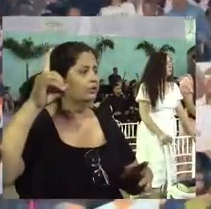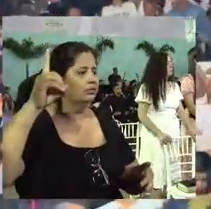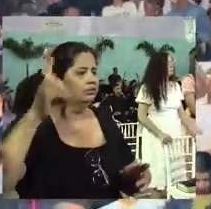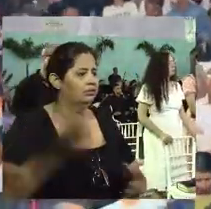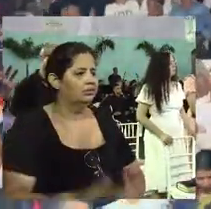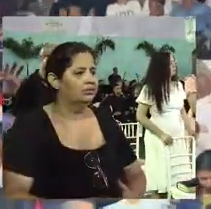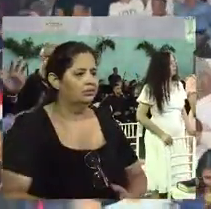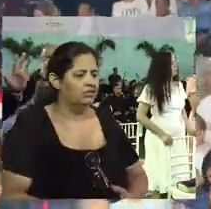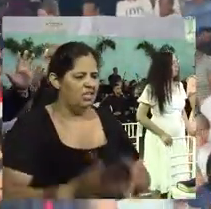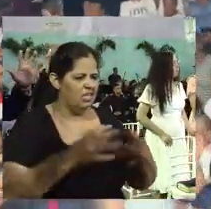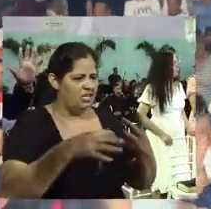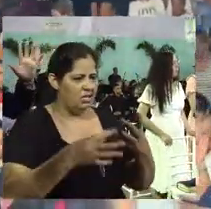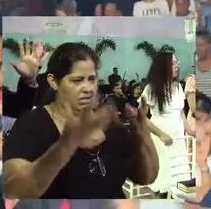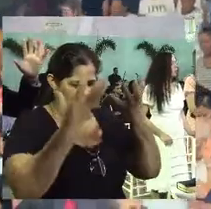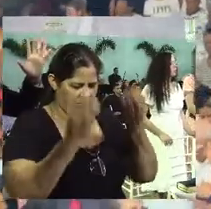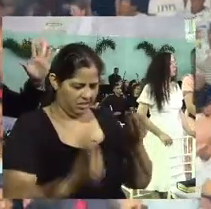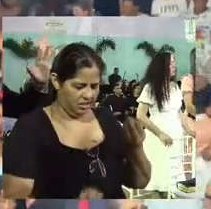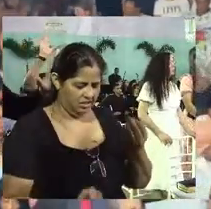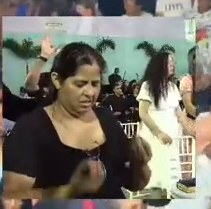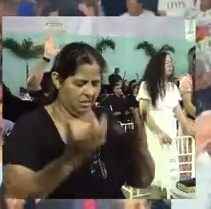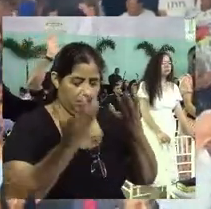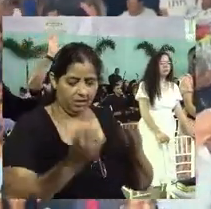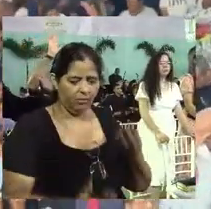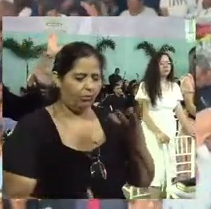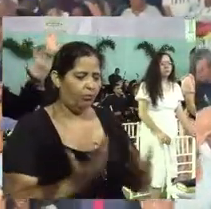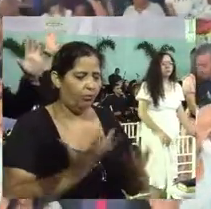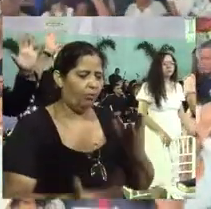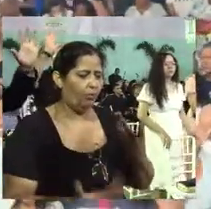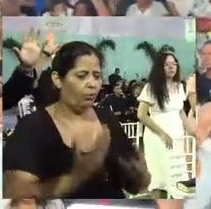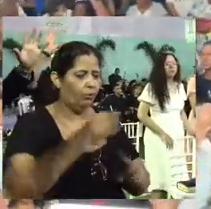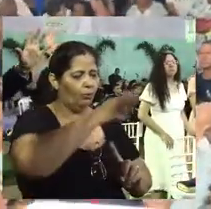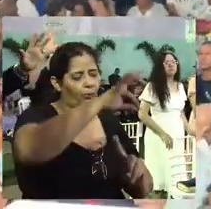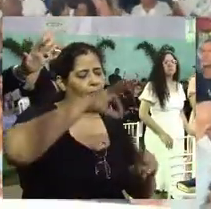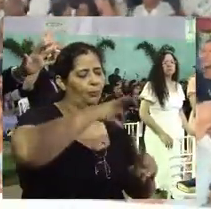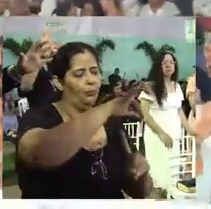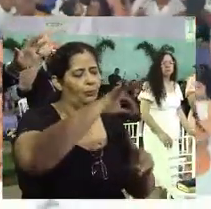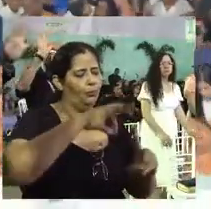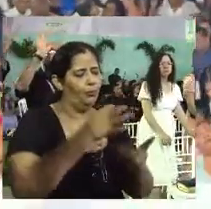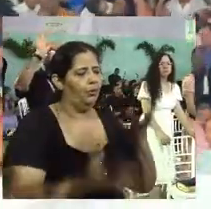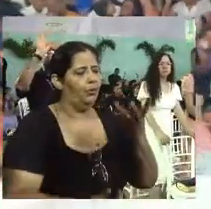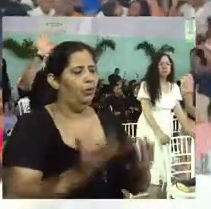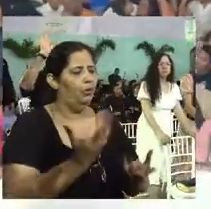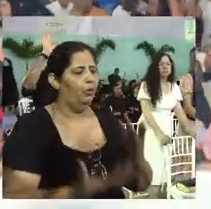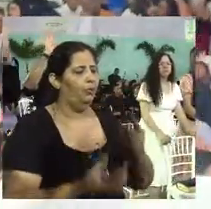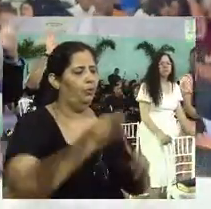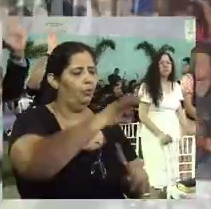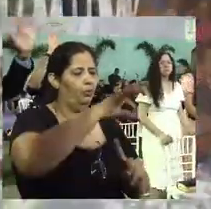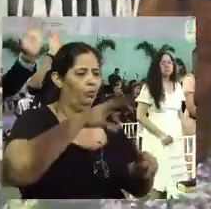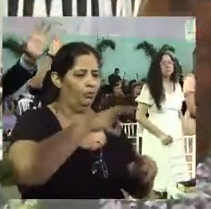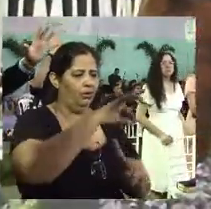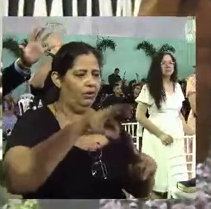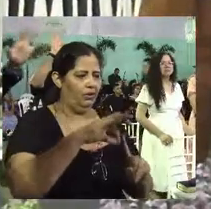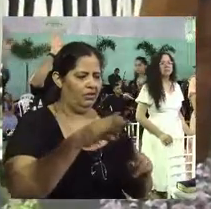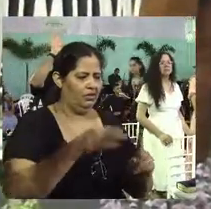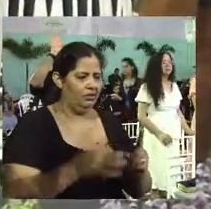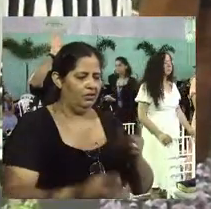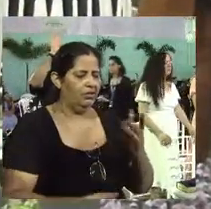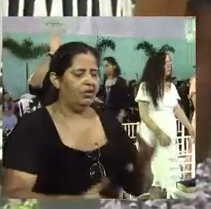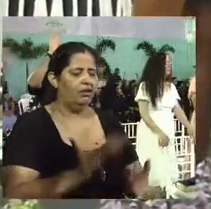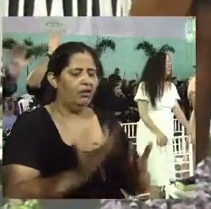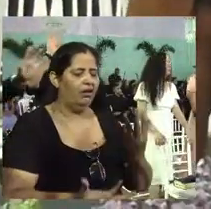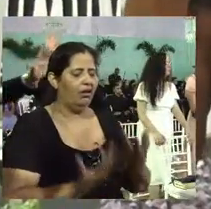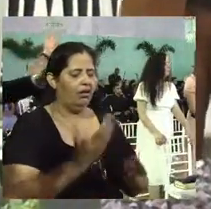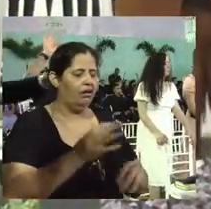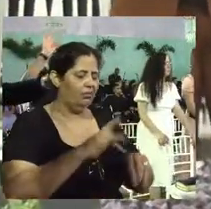mais alto receba fogo do espírito santo mais alto fogo fogo fogo do espírito santo queima essa doença Jesus fogo